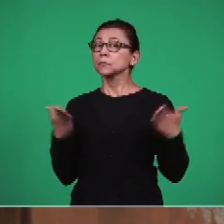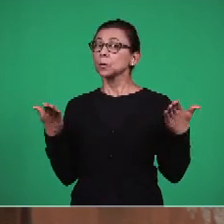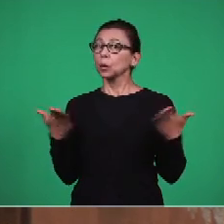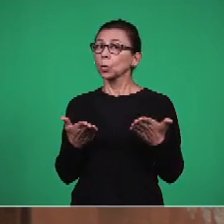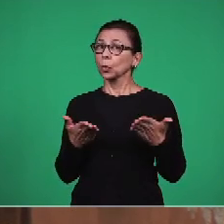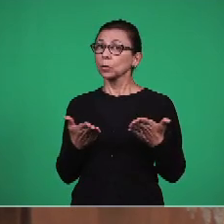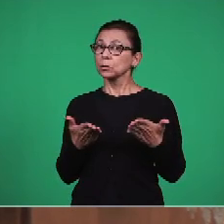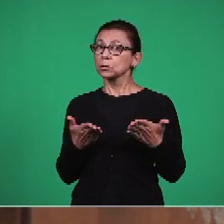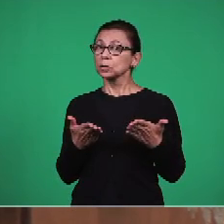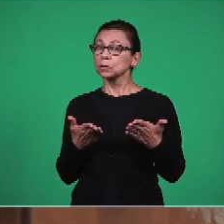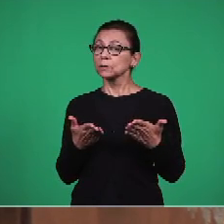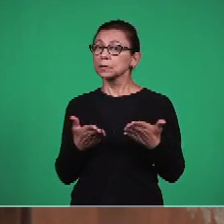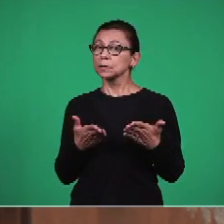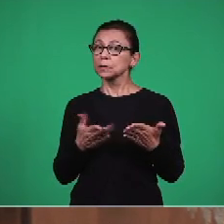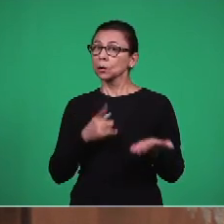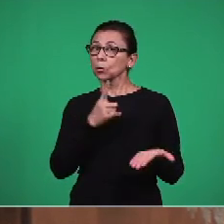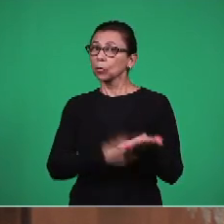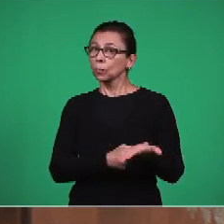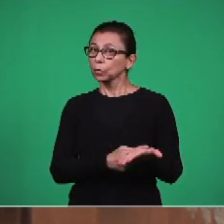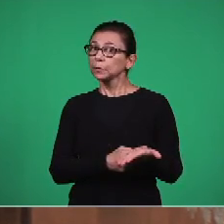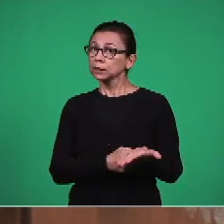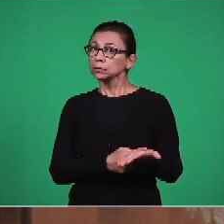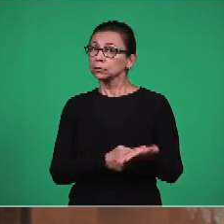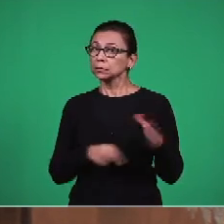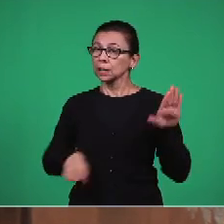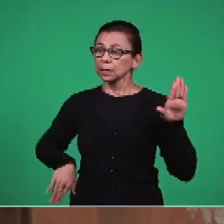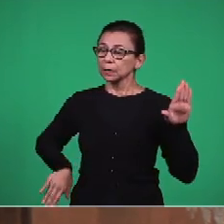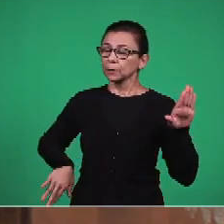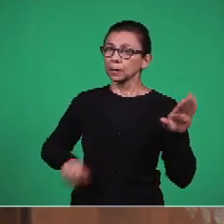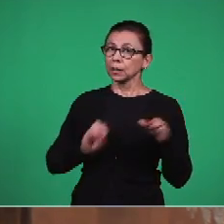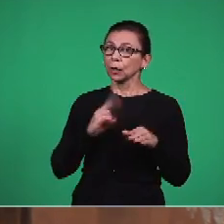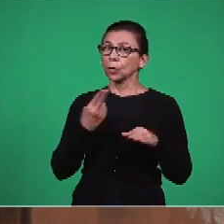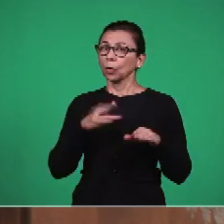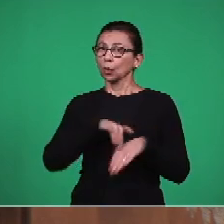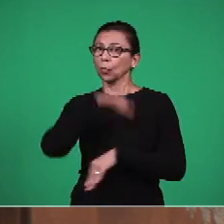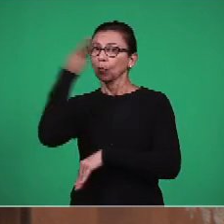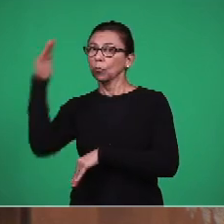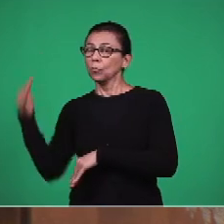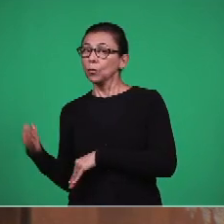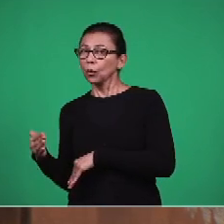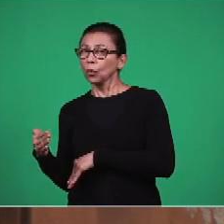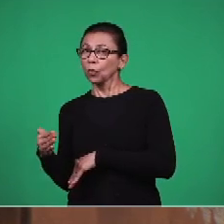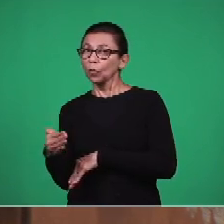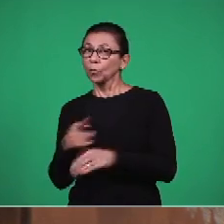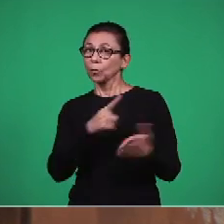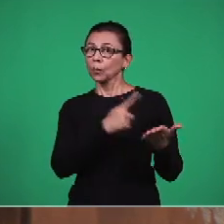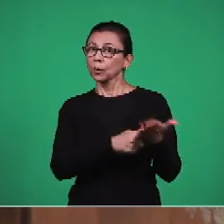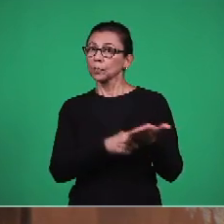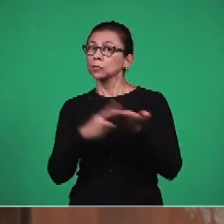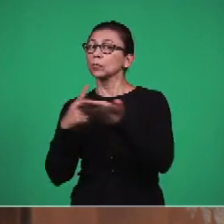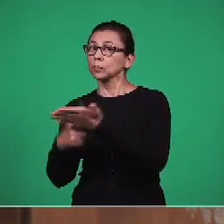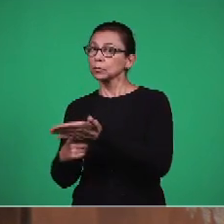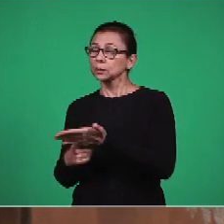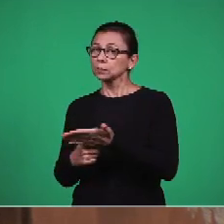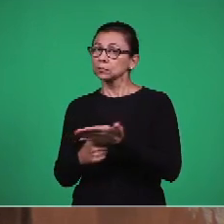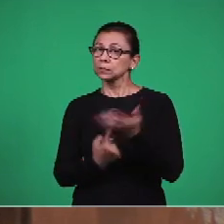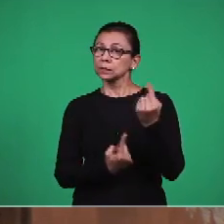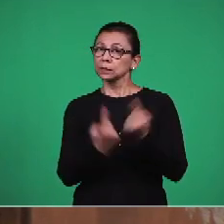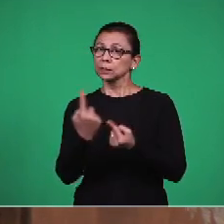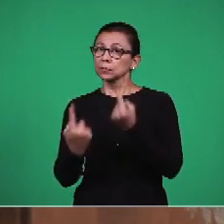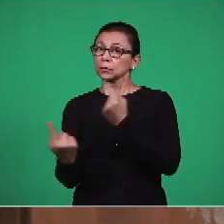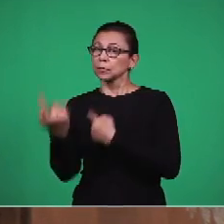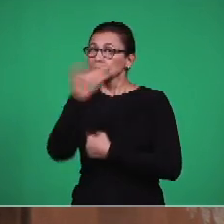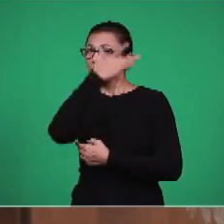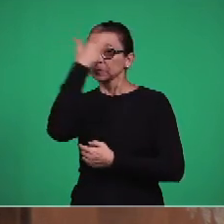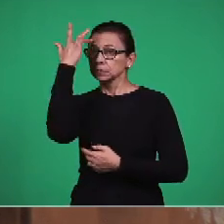definida, seja na praia ou seja no morro. Onde estiver, ela tem que estar definida. Cada pessoa diante